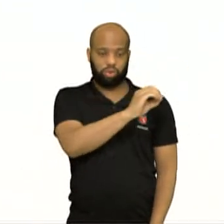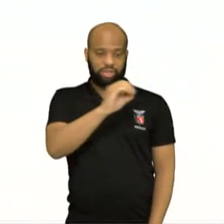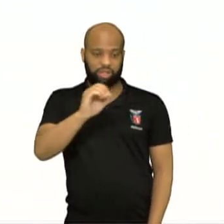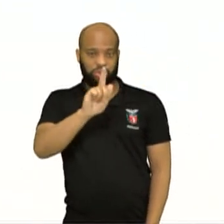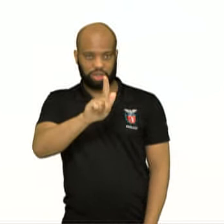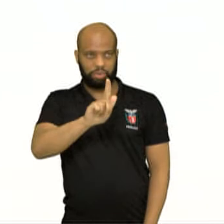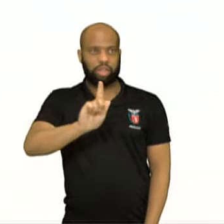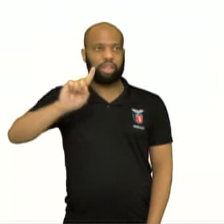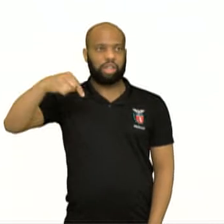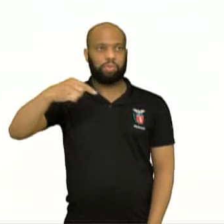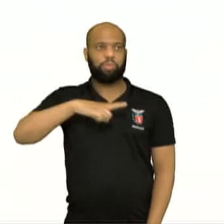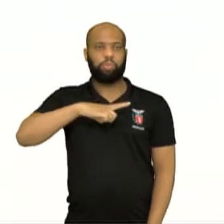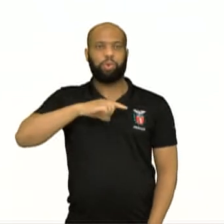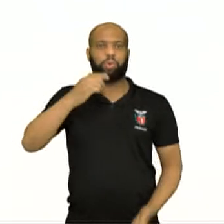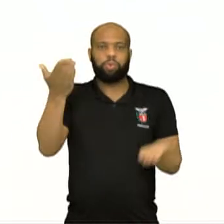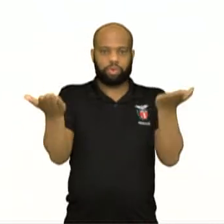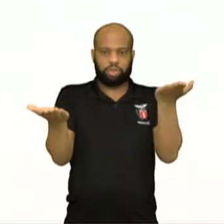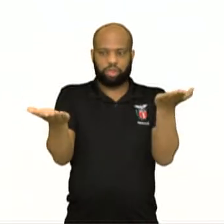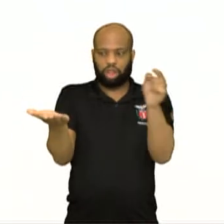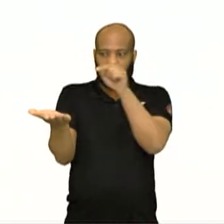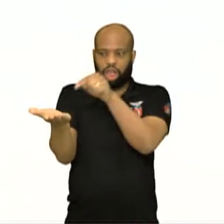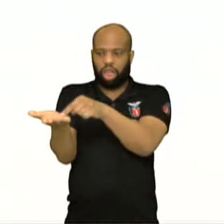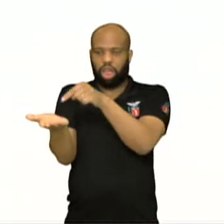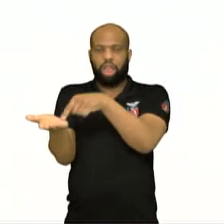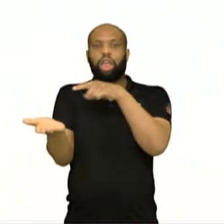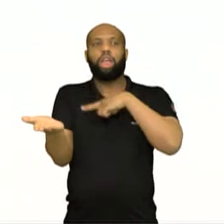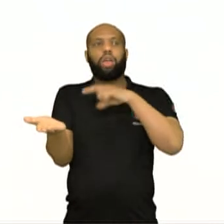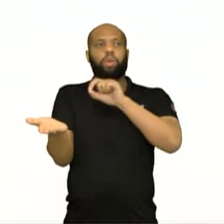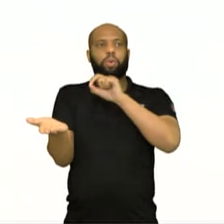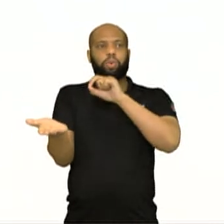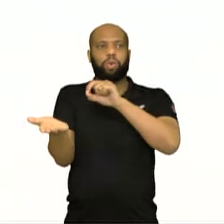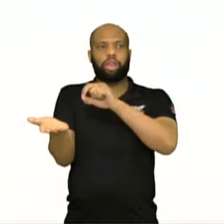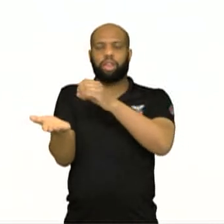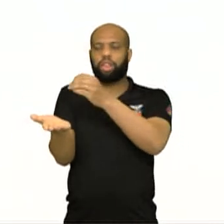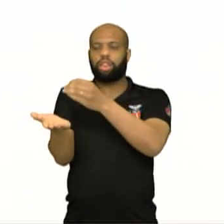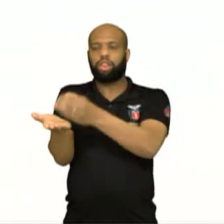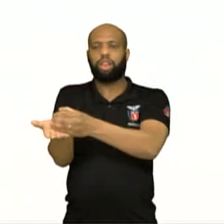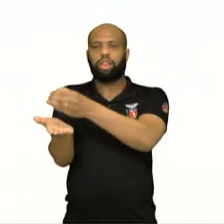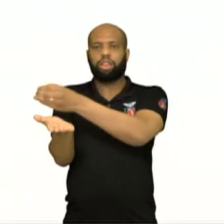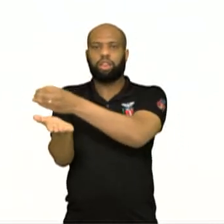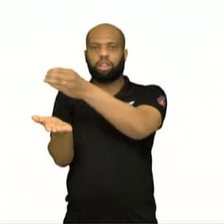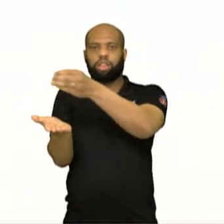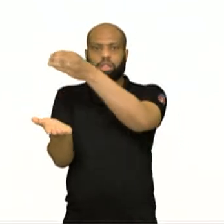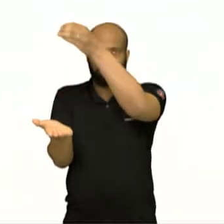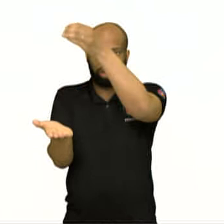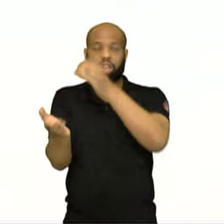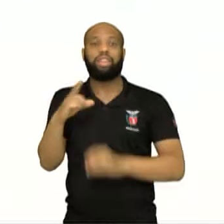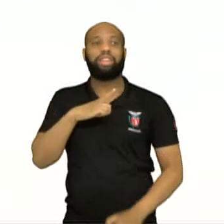Depois da balança, no segundo prato, lado direito da balança,